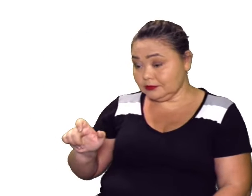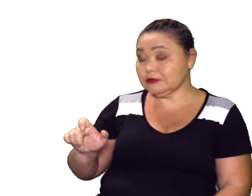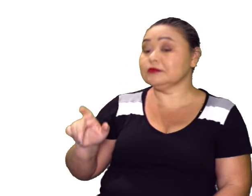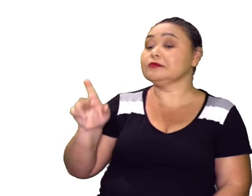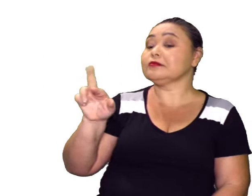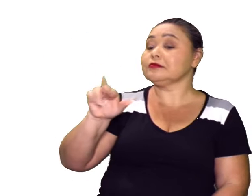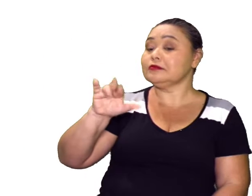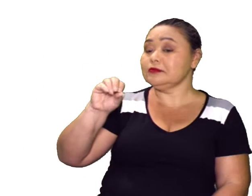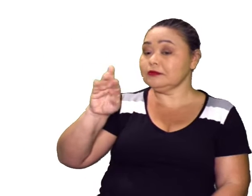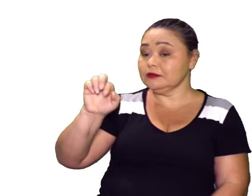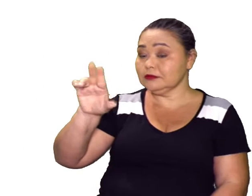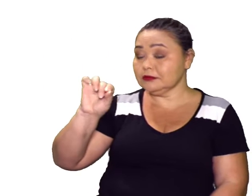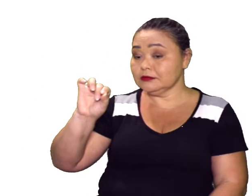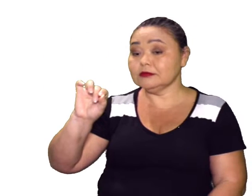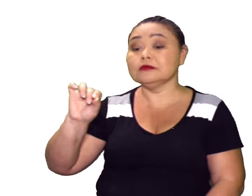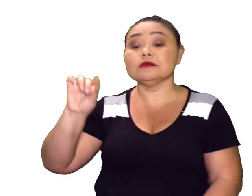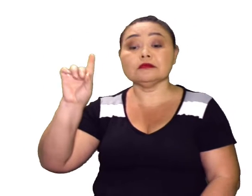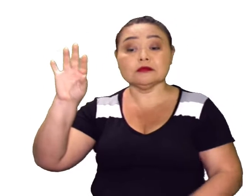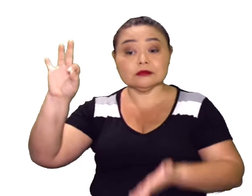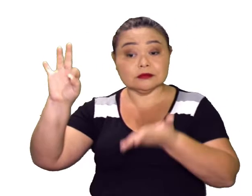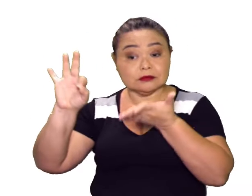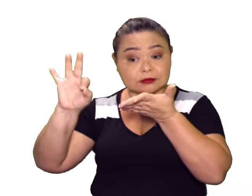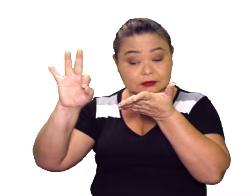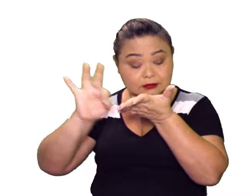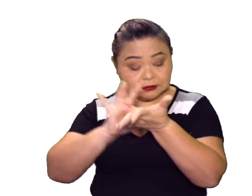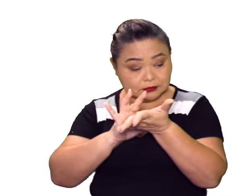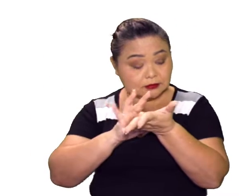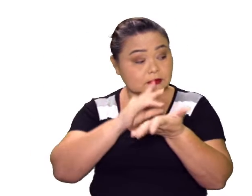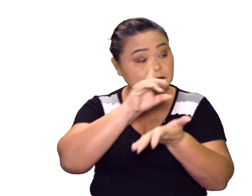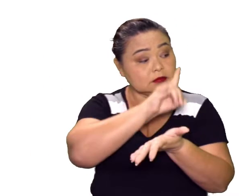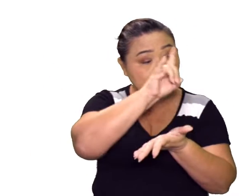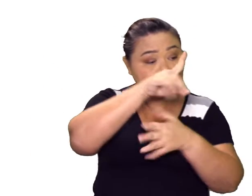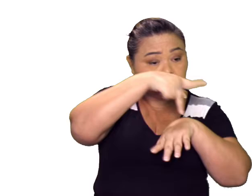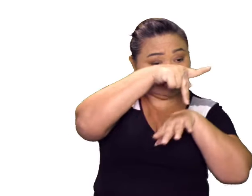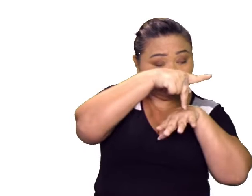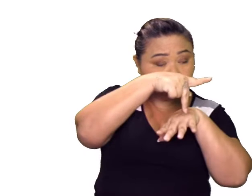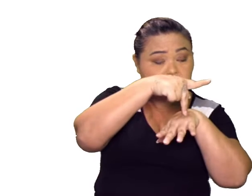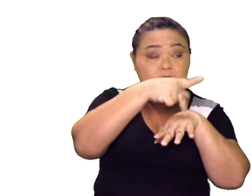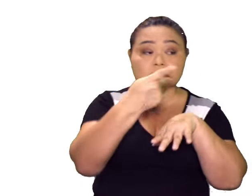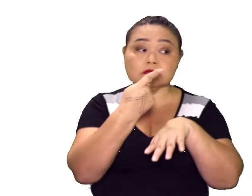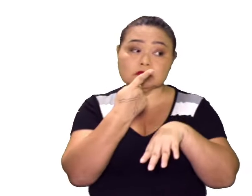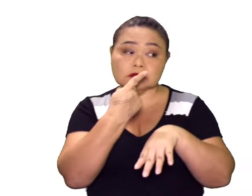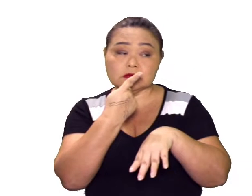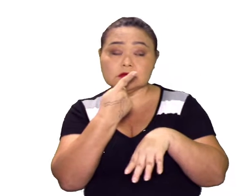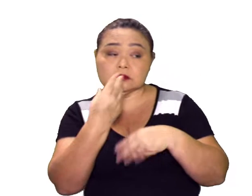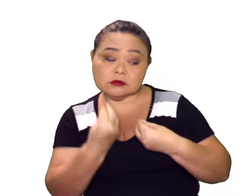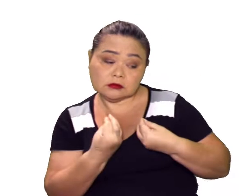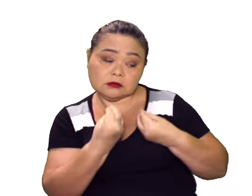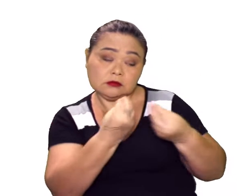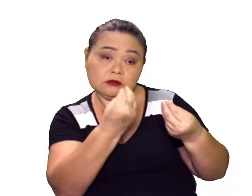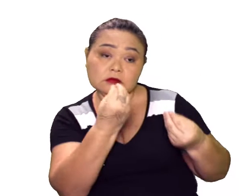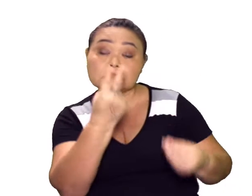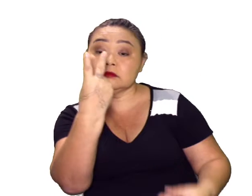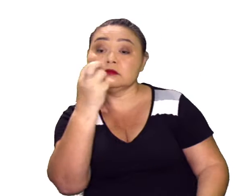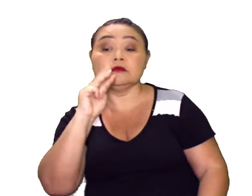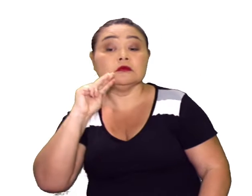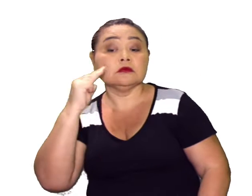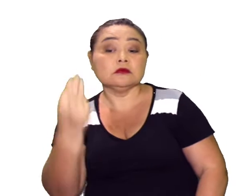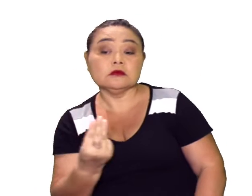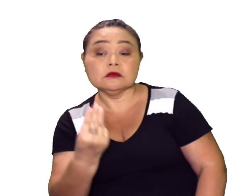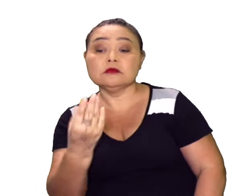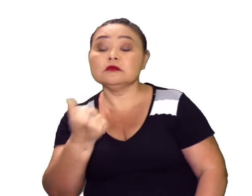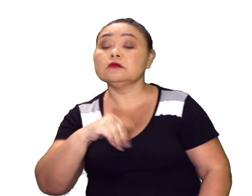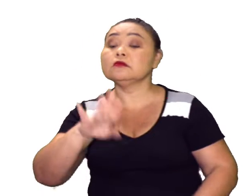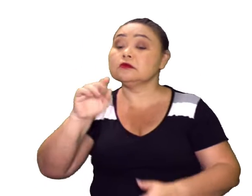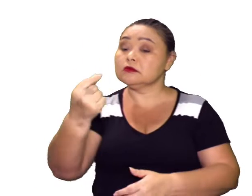governo brasileiro assinassem esse tratado com a Bolívia e dissesse, olha, realmente, vamos dar 2 milhões de